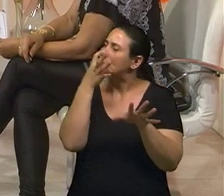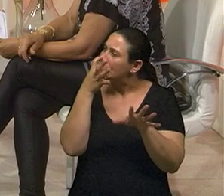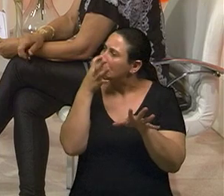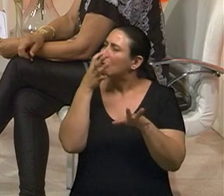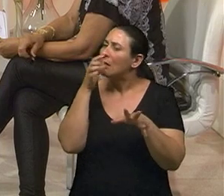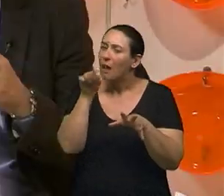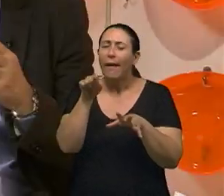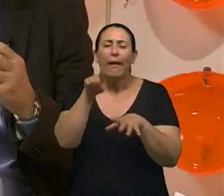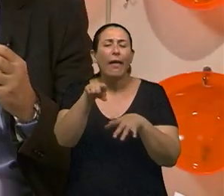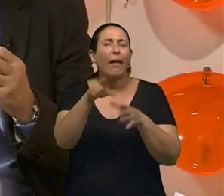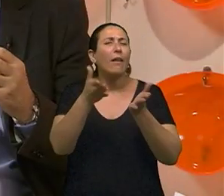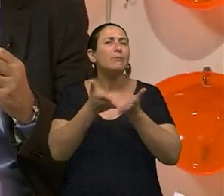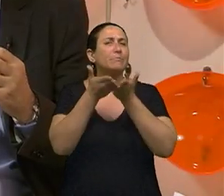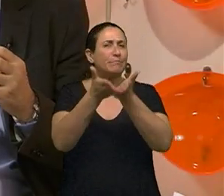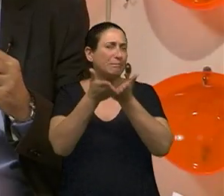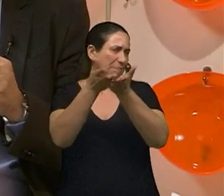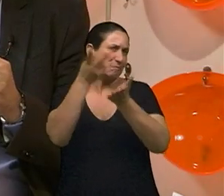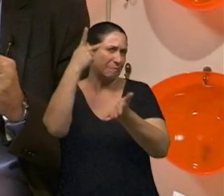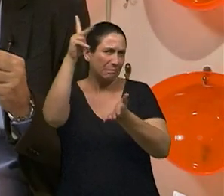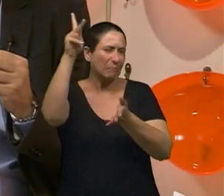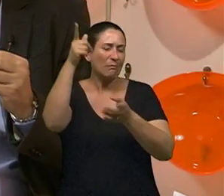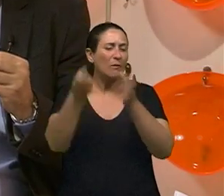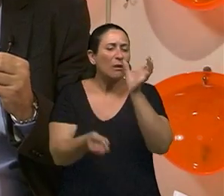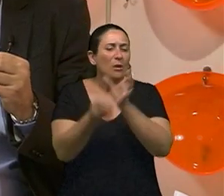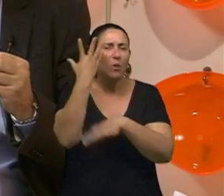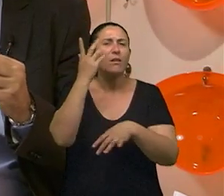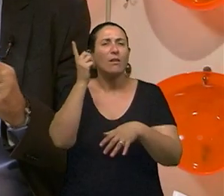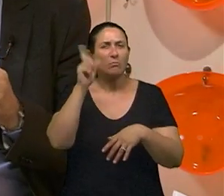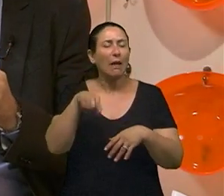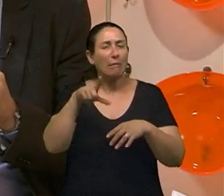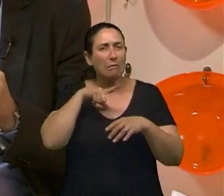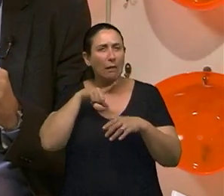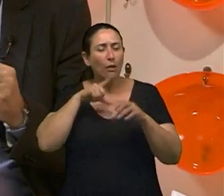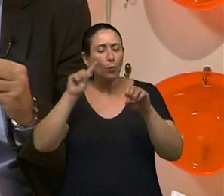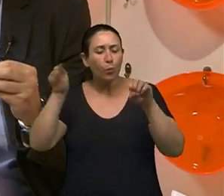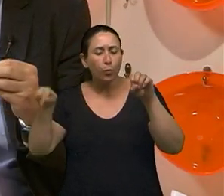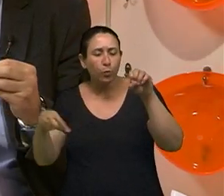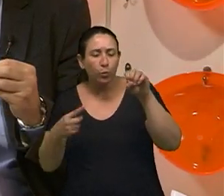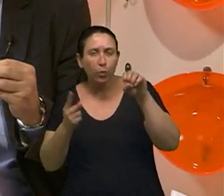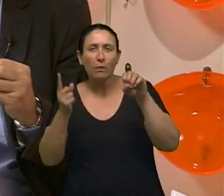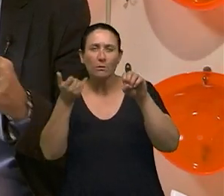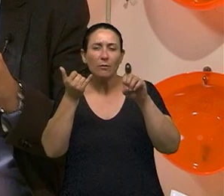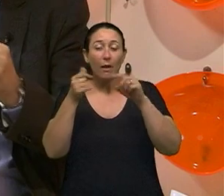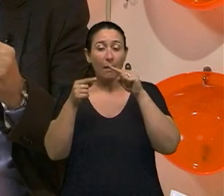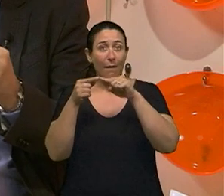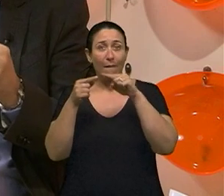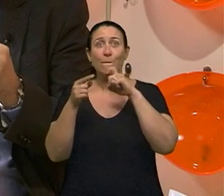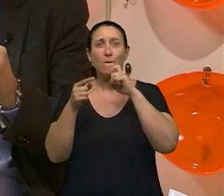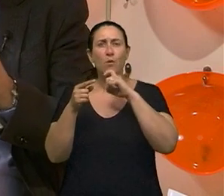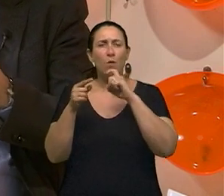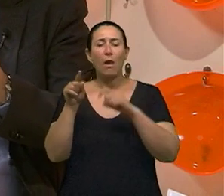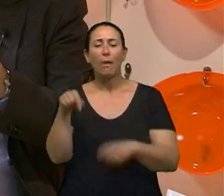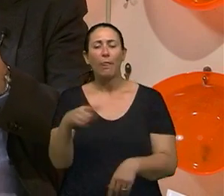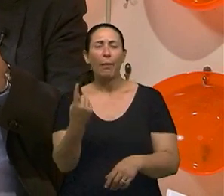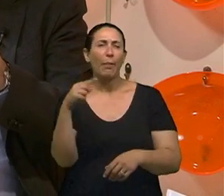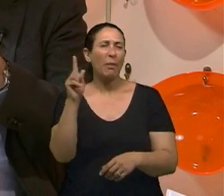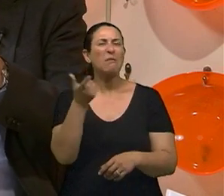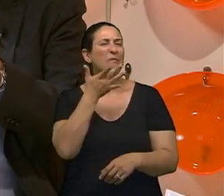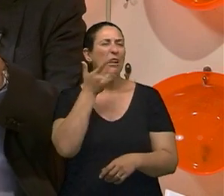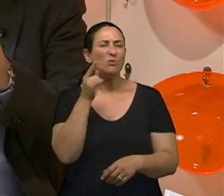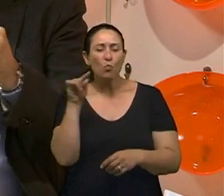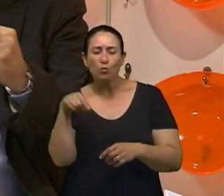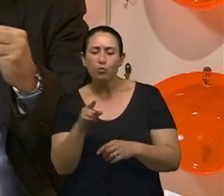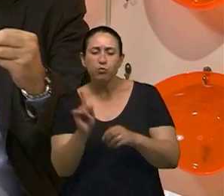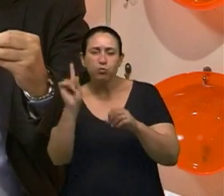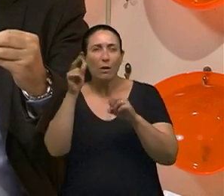americana que se chama nitinol tem memória térmica então quando a gente esfria o nitinol ele fica bem mole então consegue-se